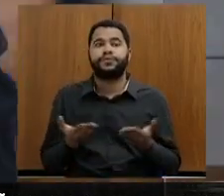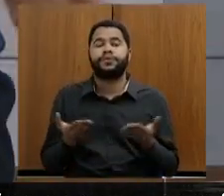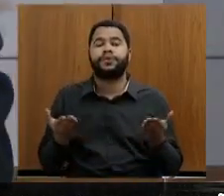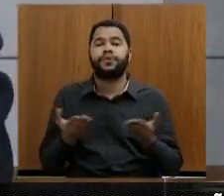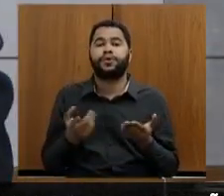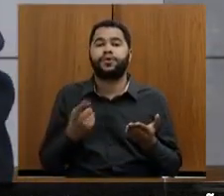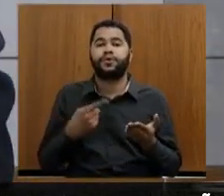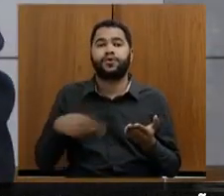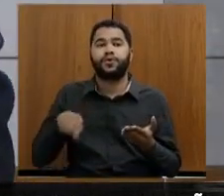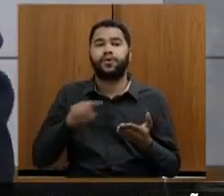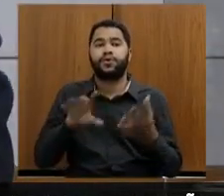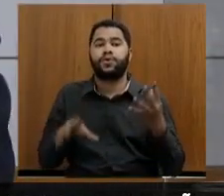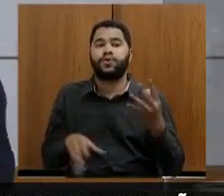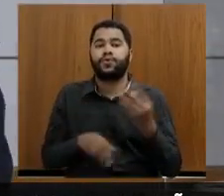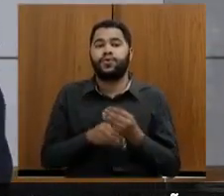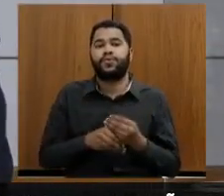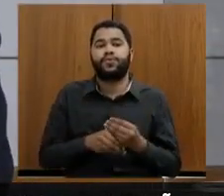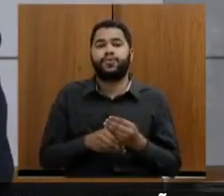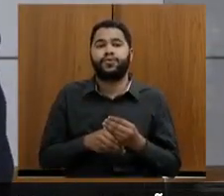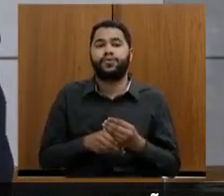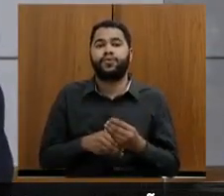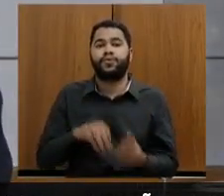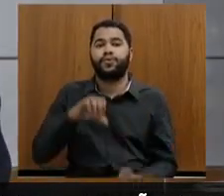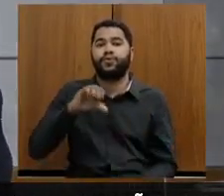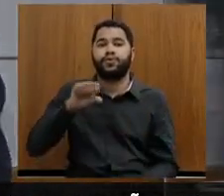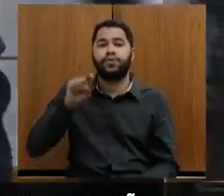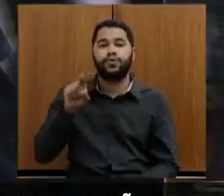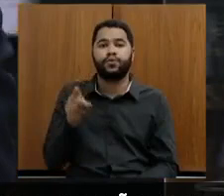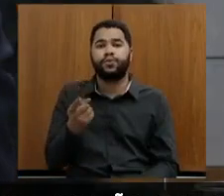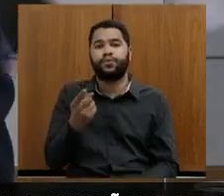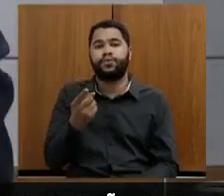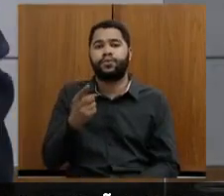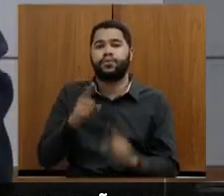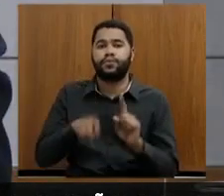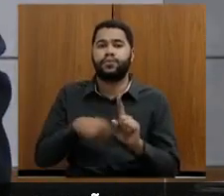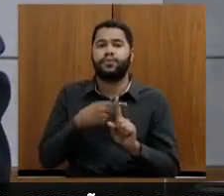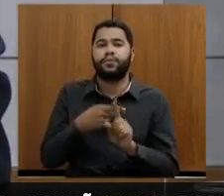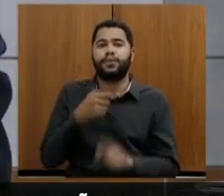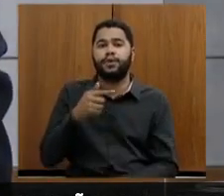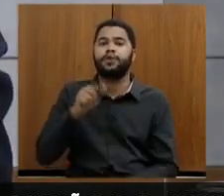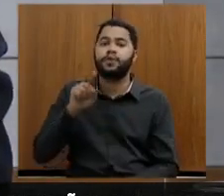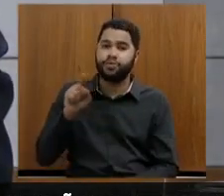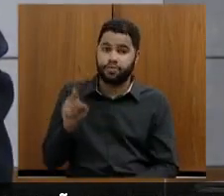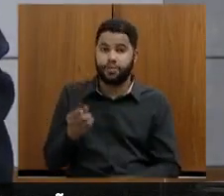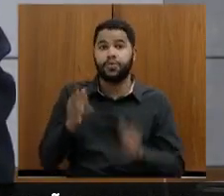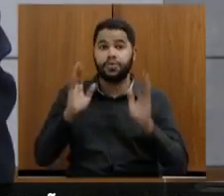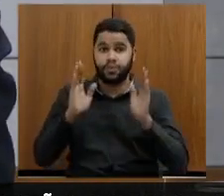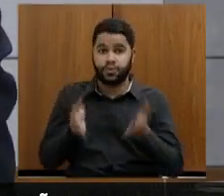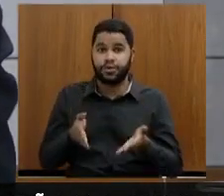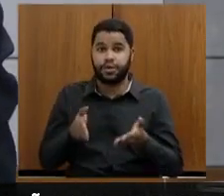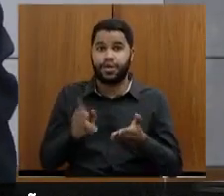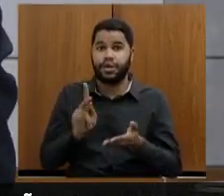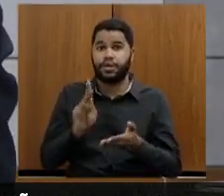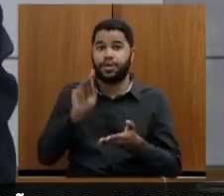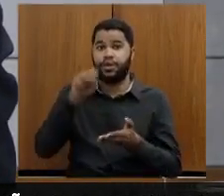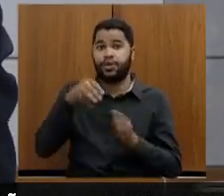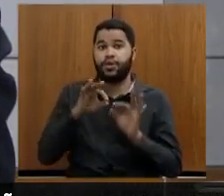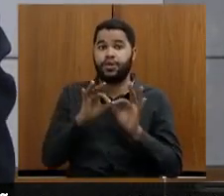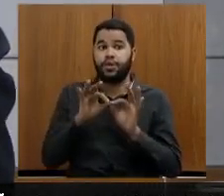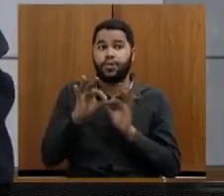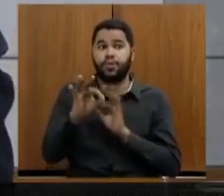nós vamos a crescer 9000 tô mais sete mil que nós já temos quilombo de fé e